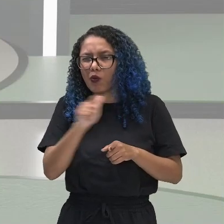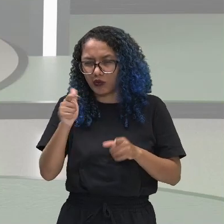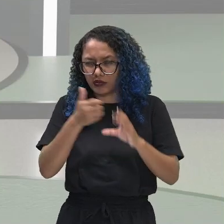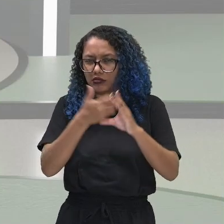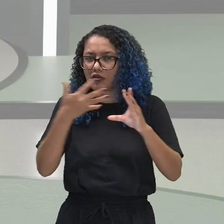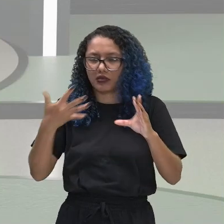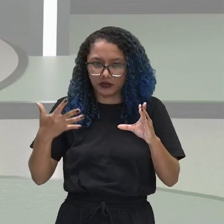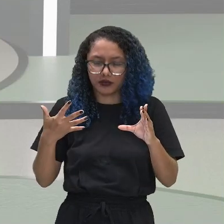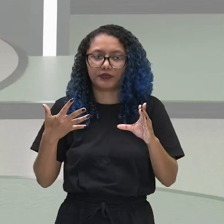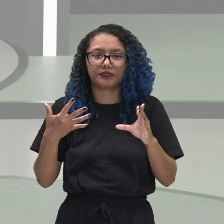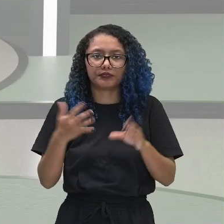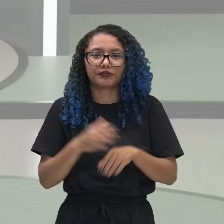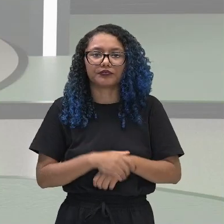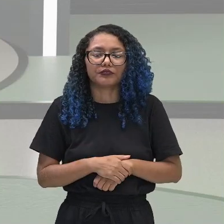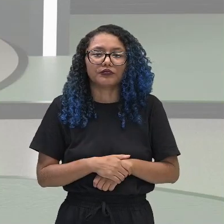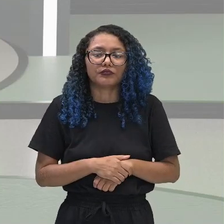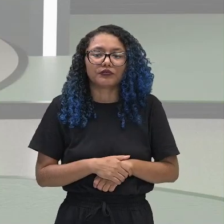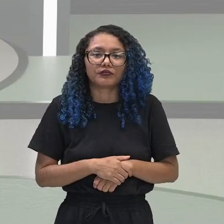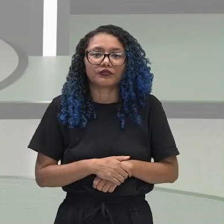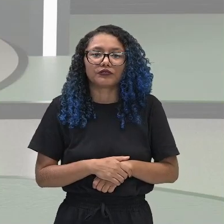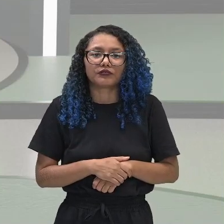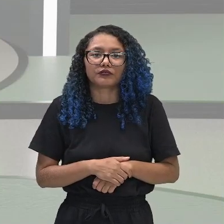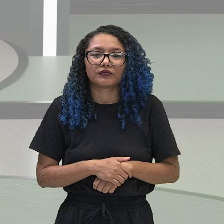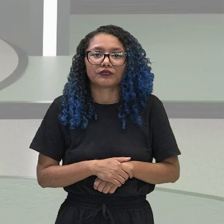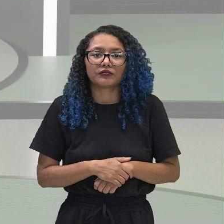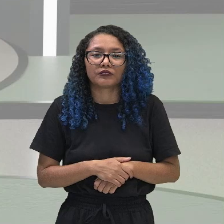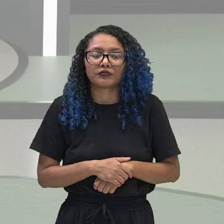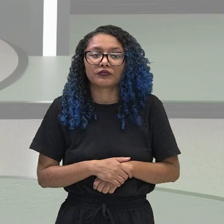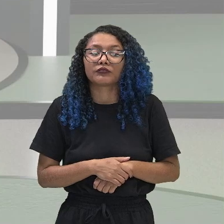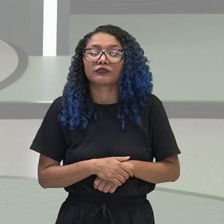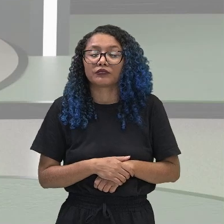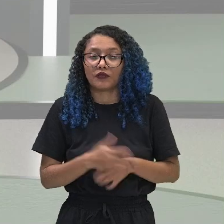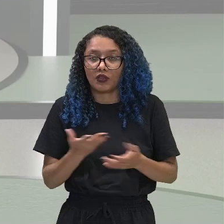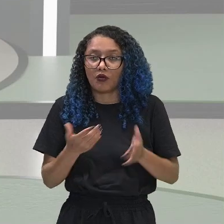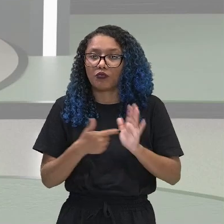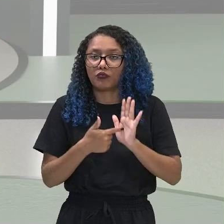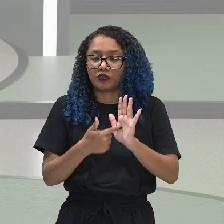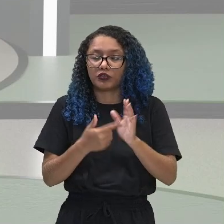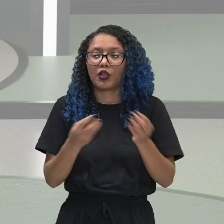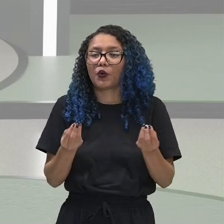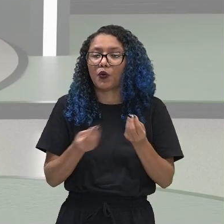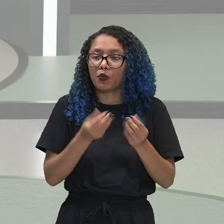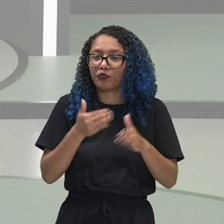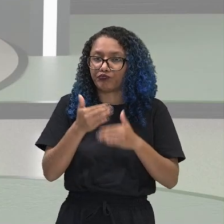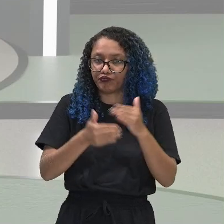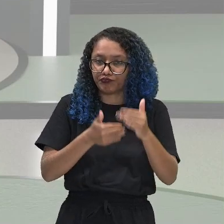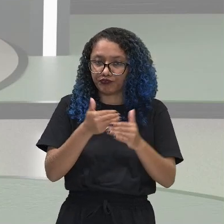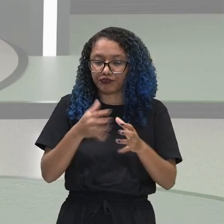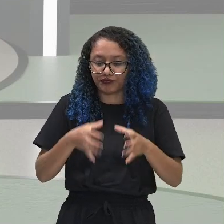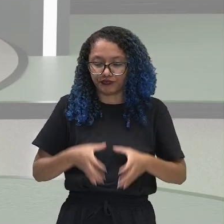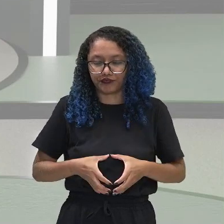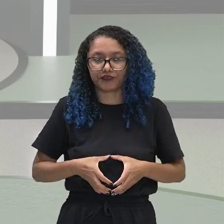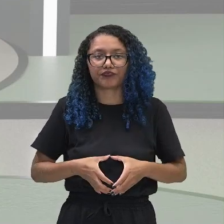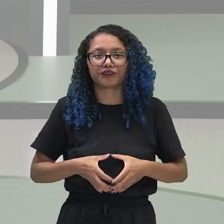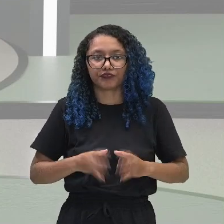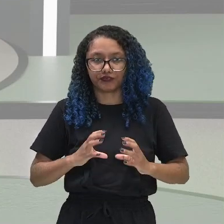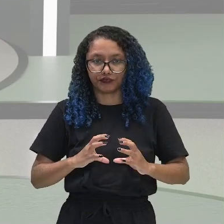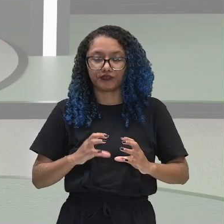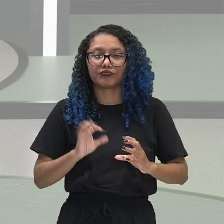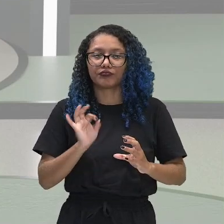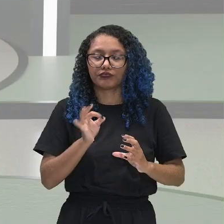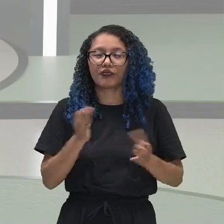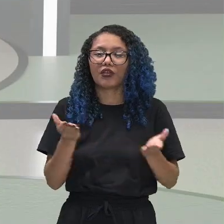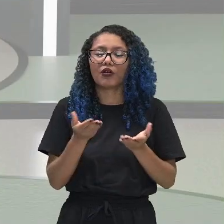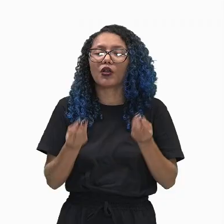da placenta e a formação da placenta. Para dar continuidade, vamos conhecer um pouquinho as etapas divididas